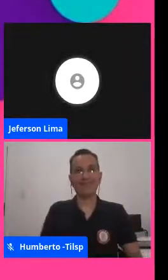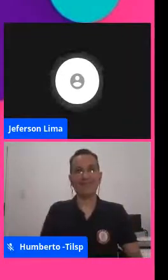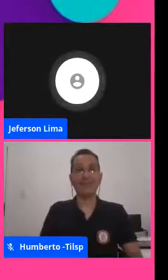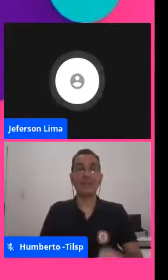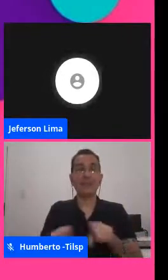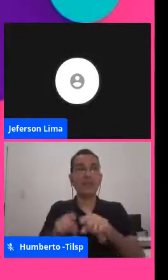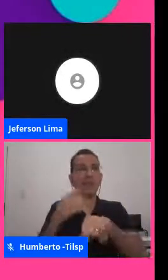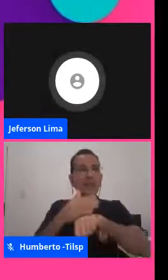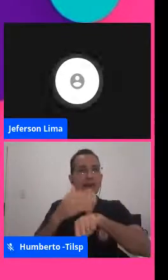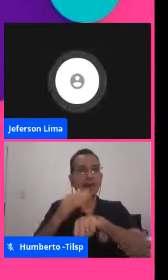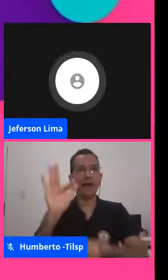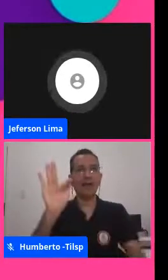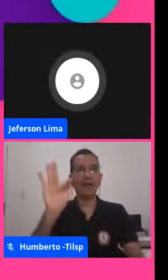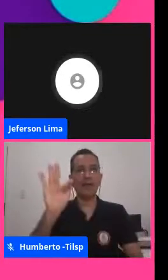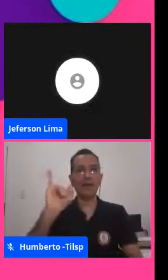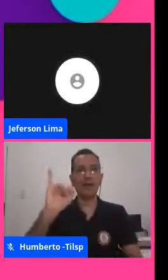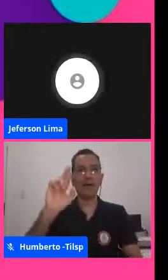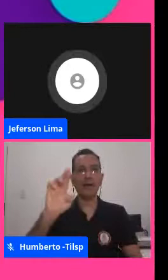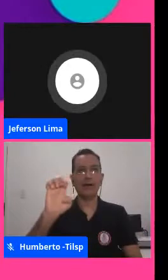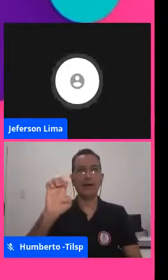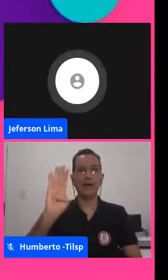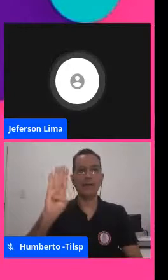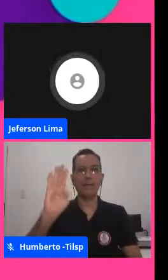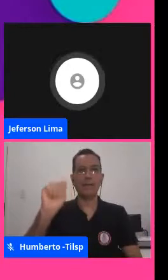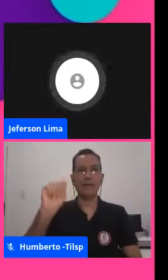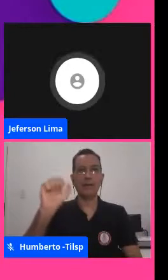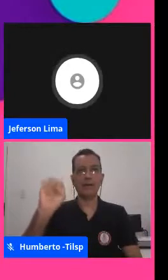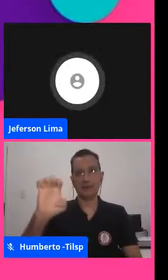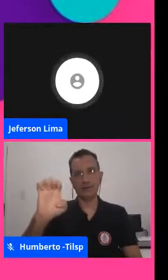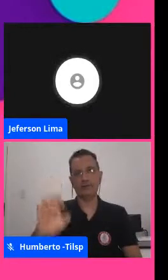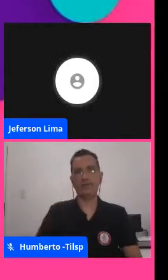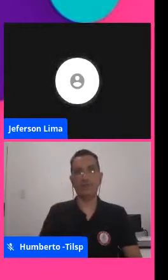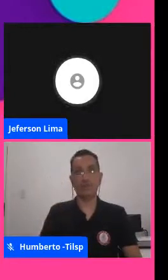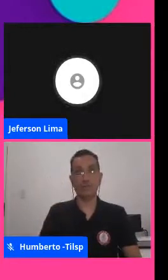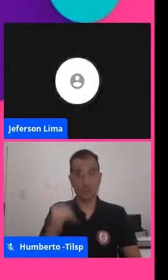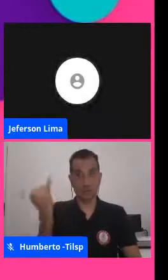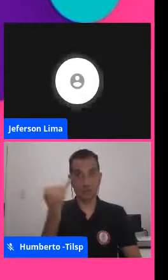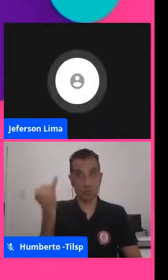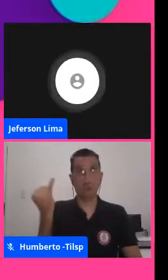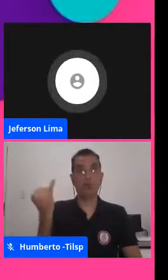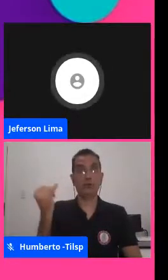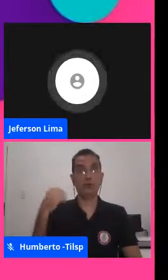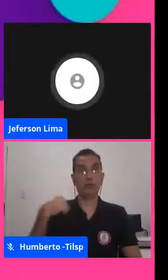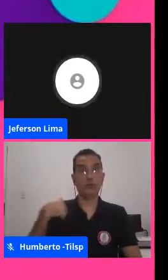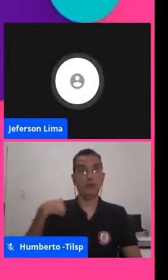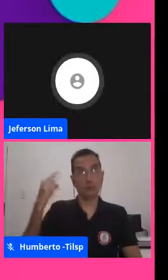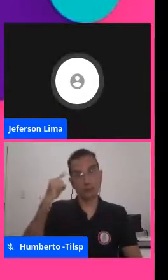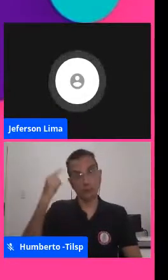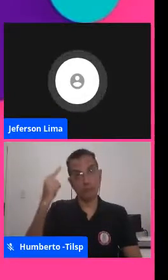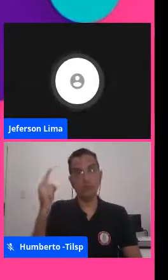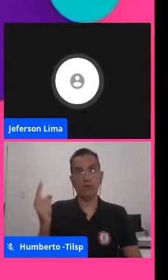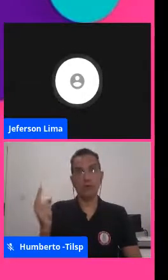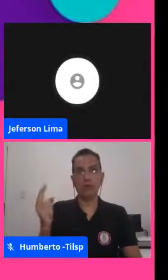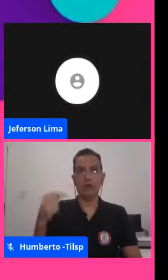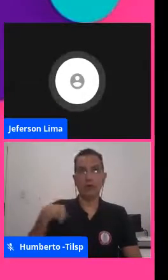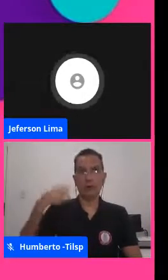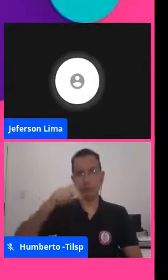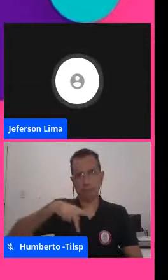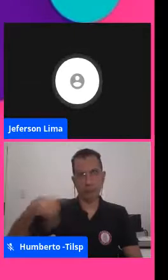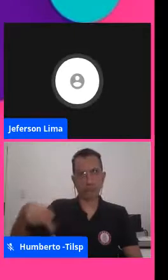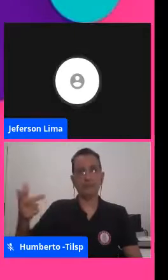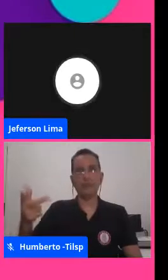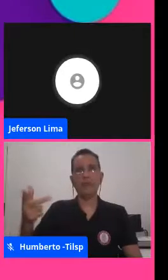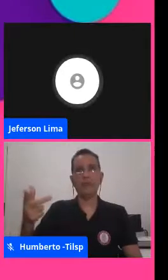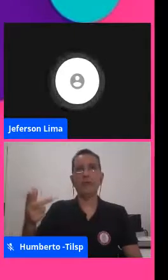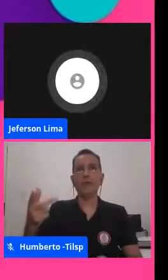do Include, né? Como também fora. É importante também lembrar que eu sou um dos professores aqui, né? Do Estado da Bahia e faço